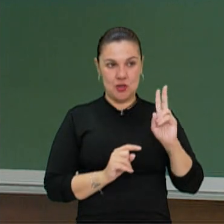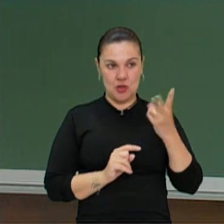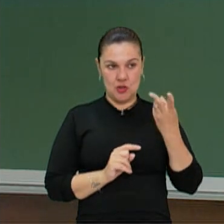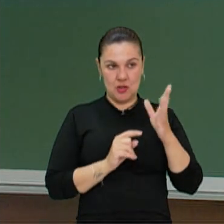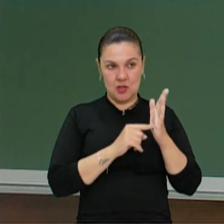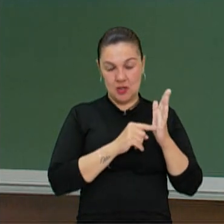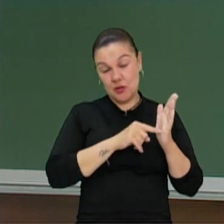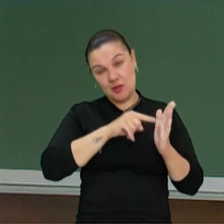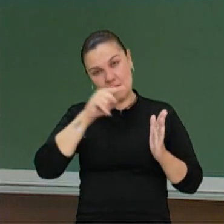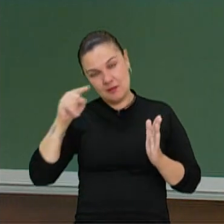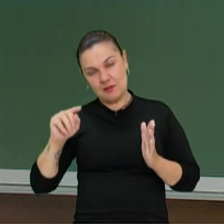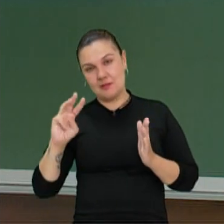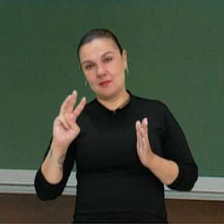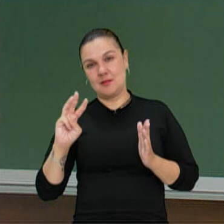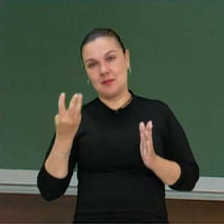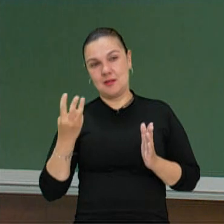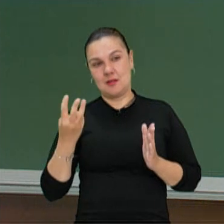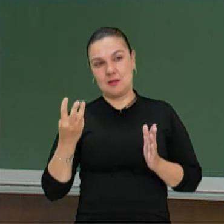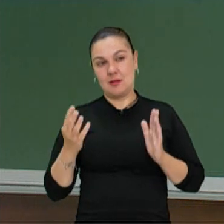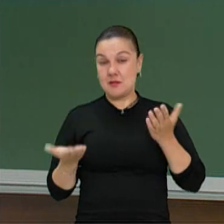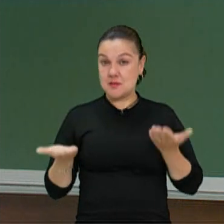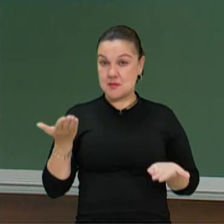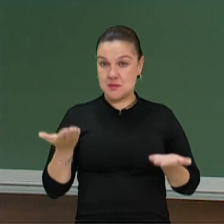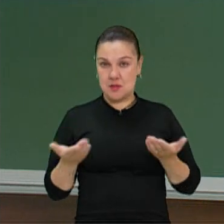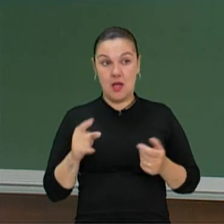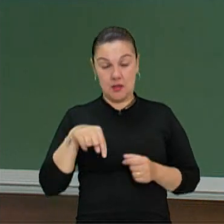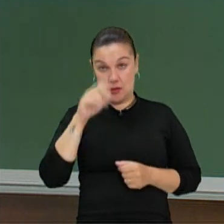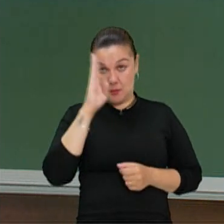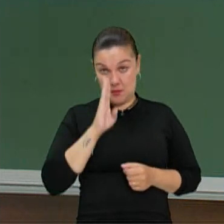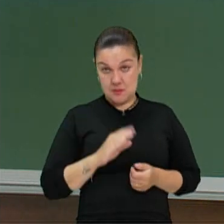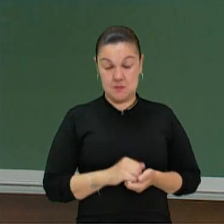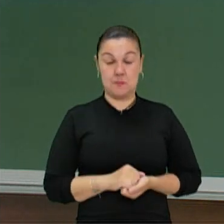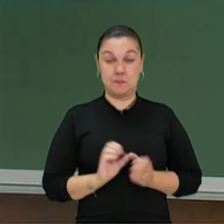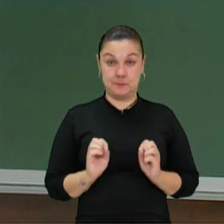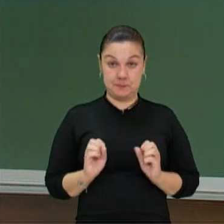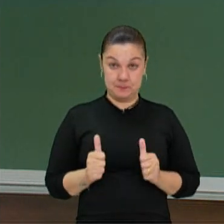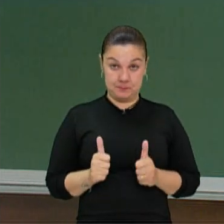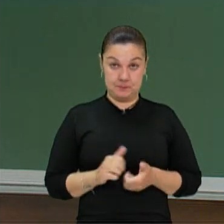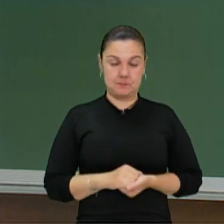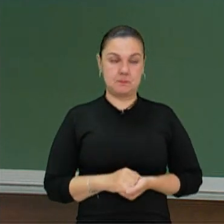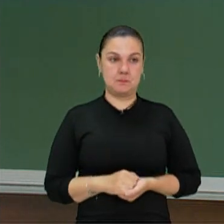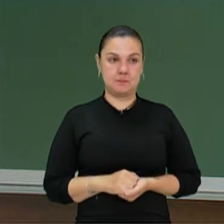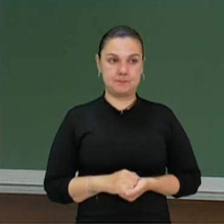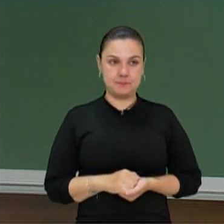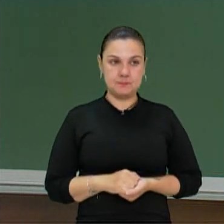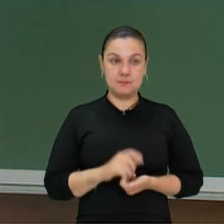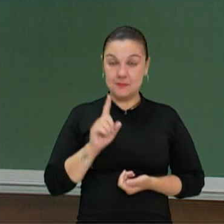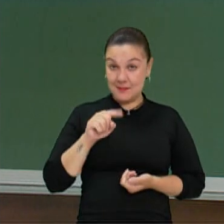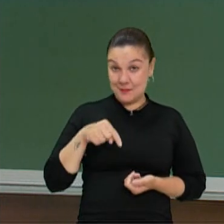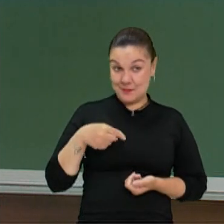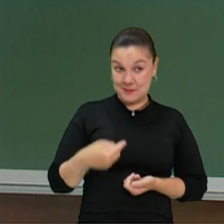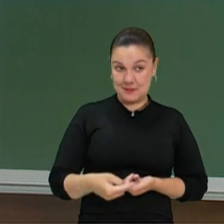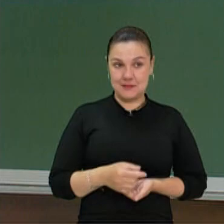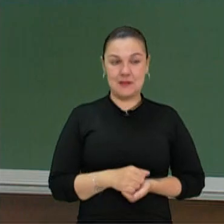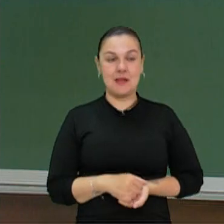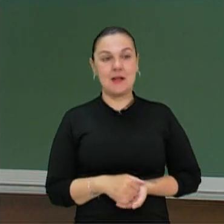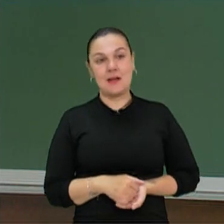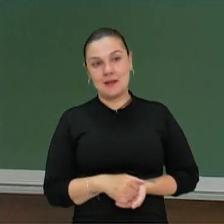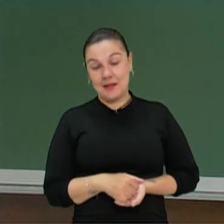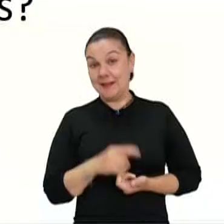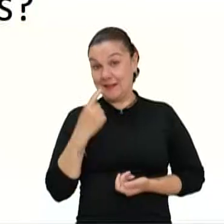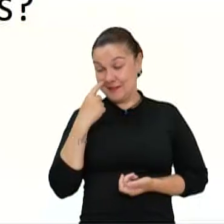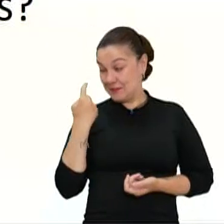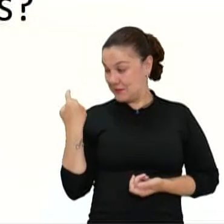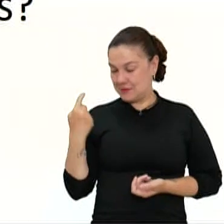2,5 kg até 3,5 kg aqui no Brasil, tá bom? Beleza? Vamos continuar?